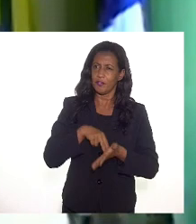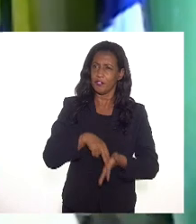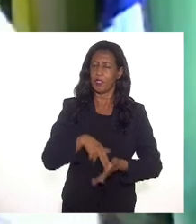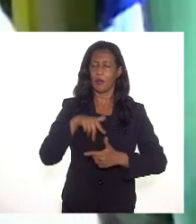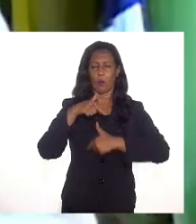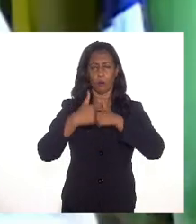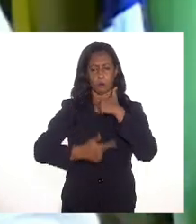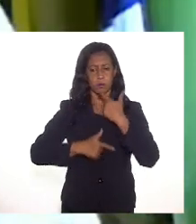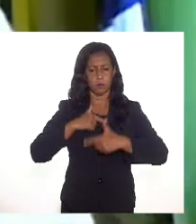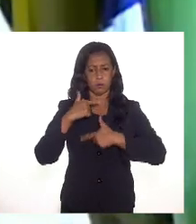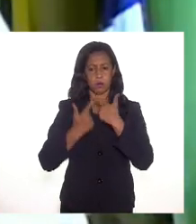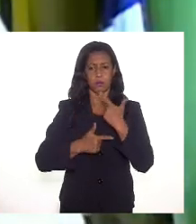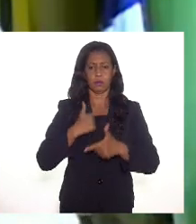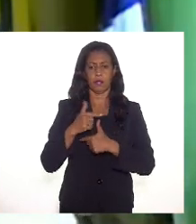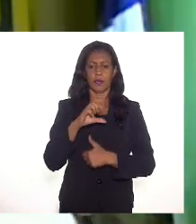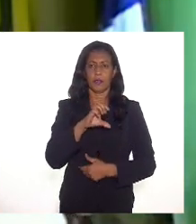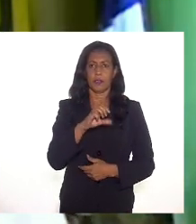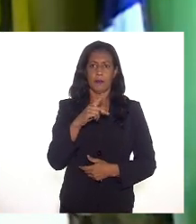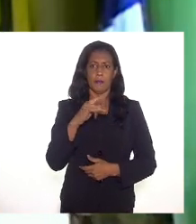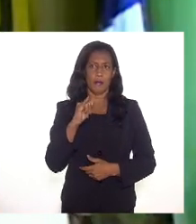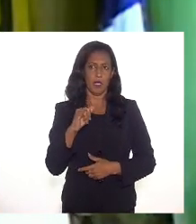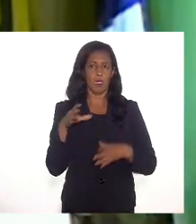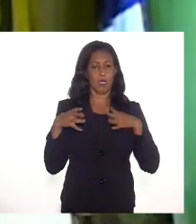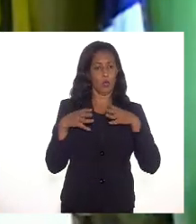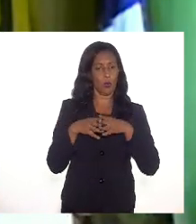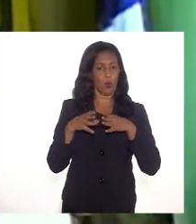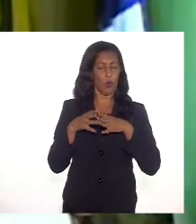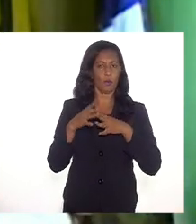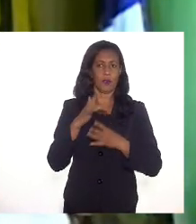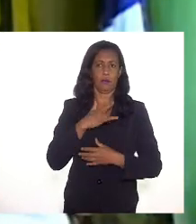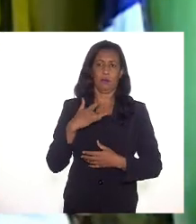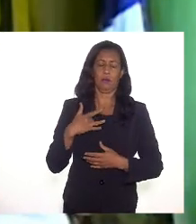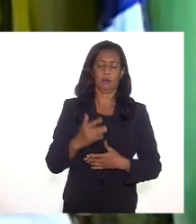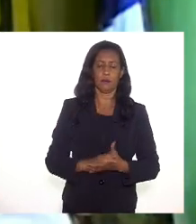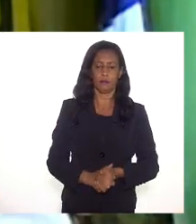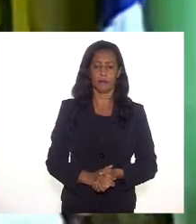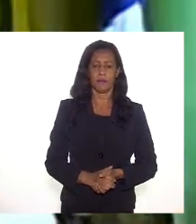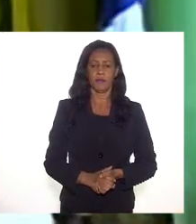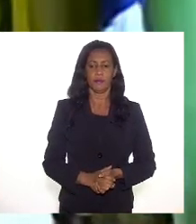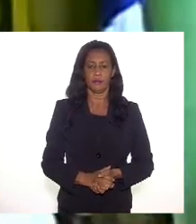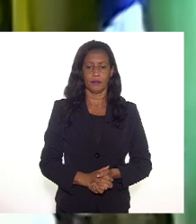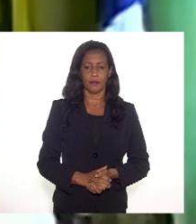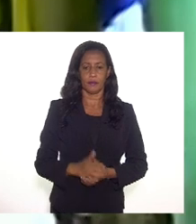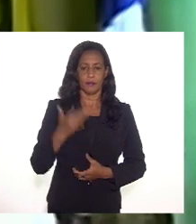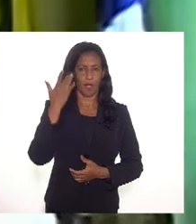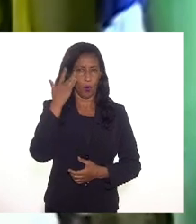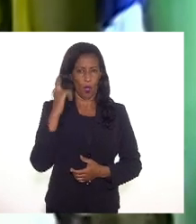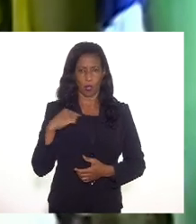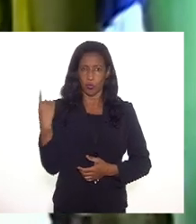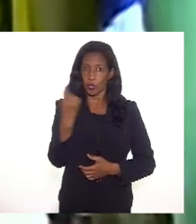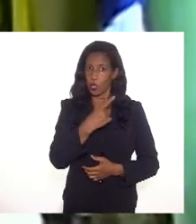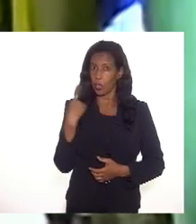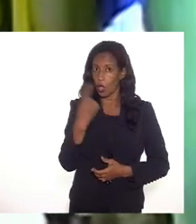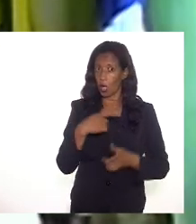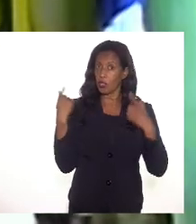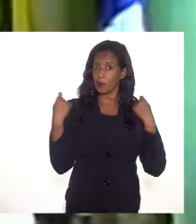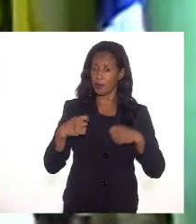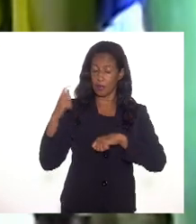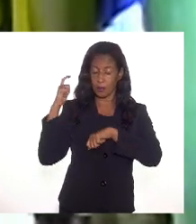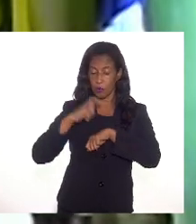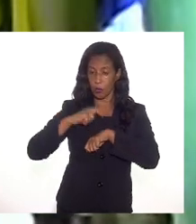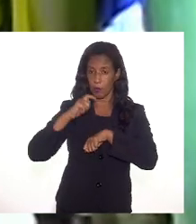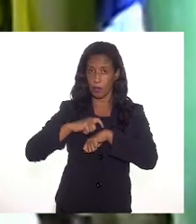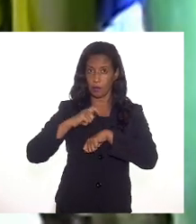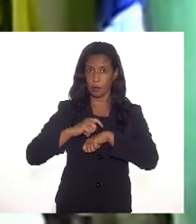na CPI na comissão da saúde. eu acho que nós precisamos nesse momento